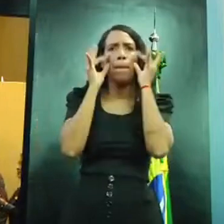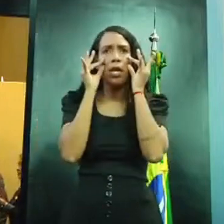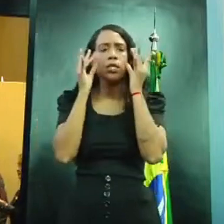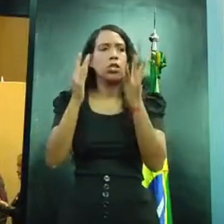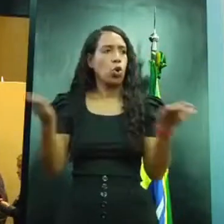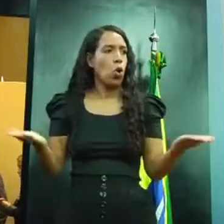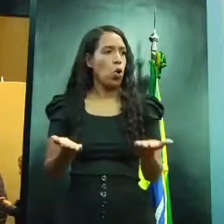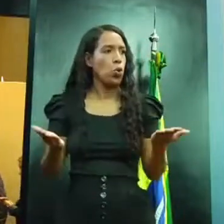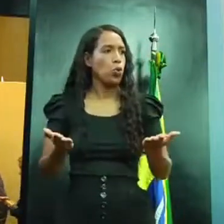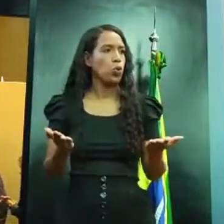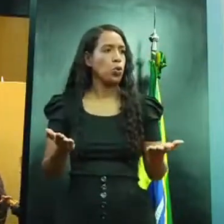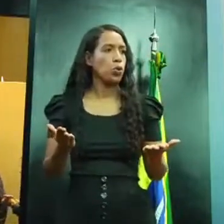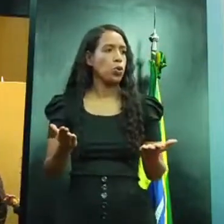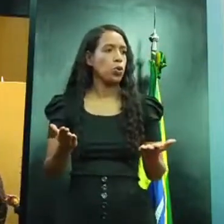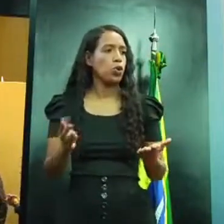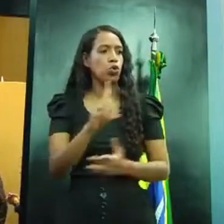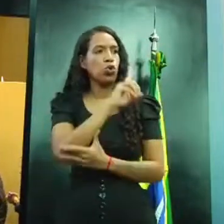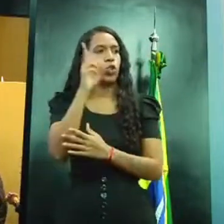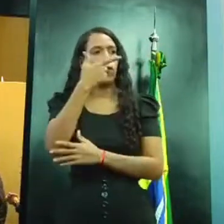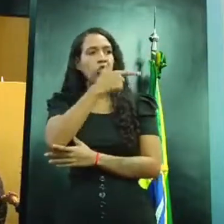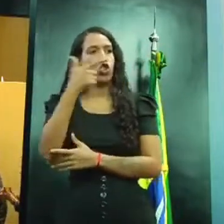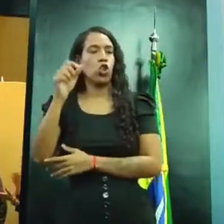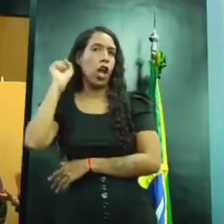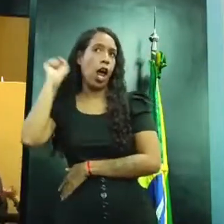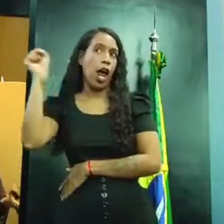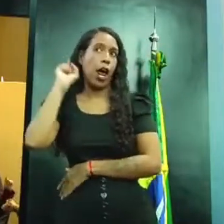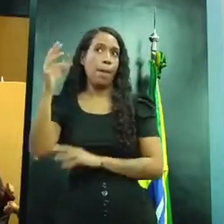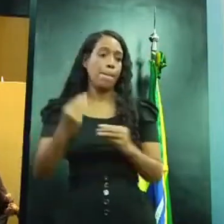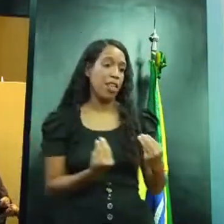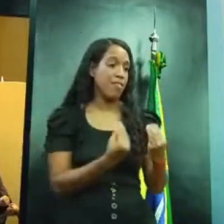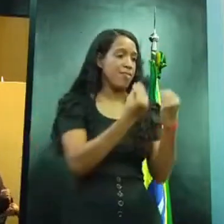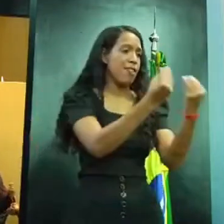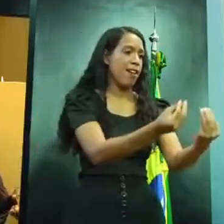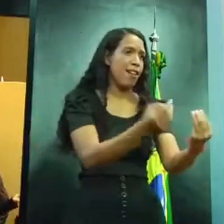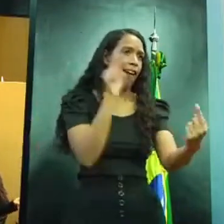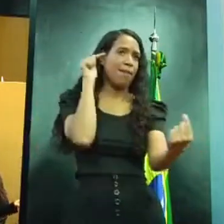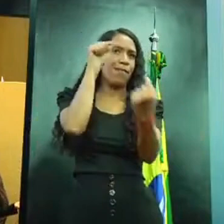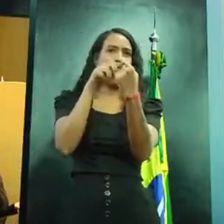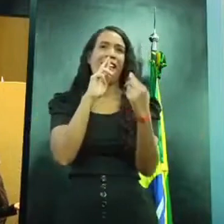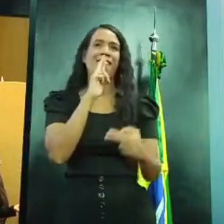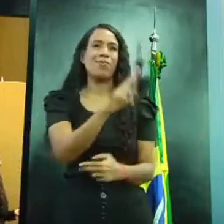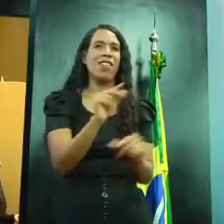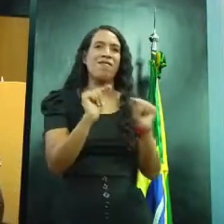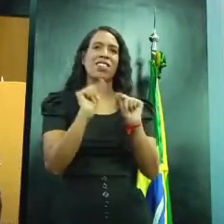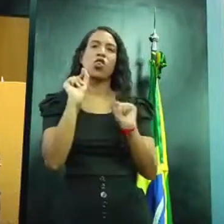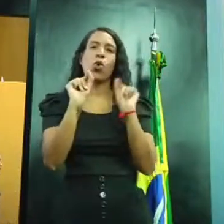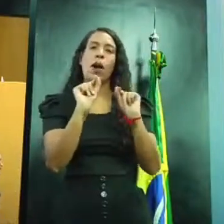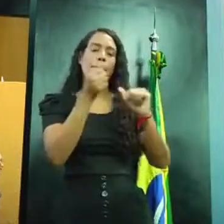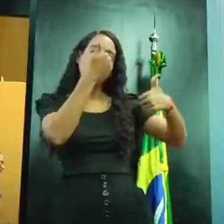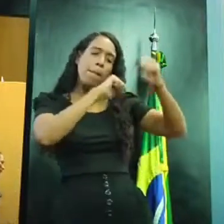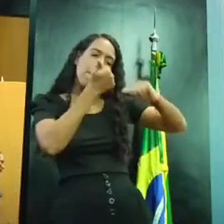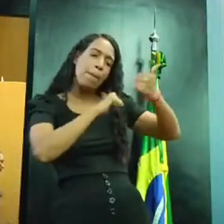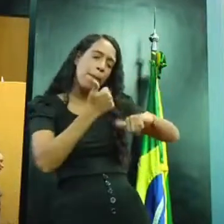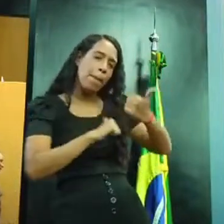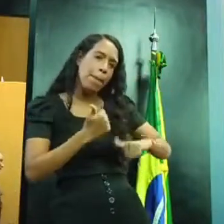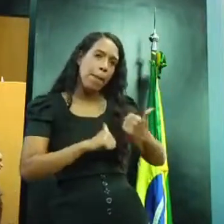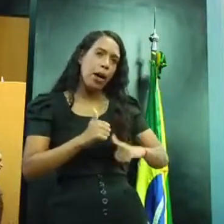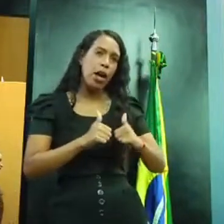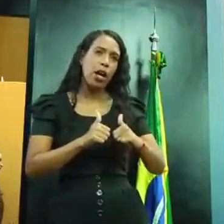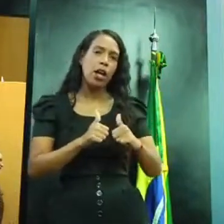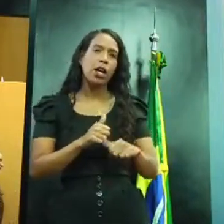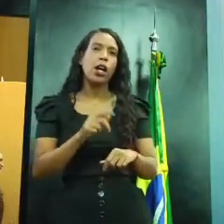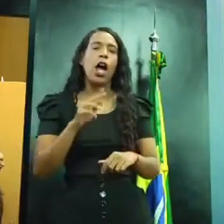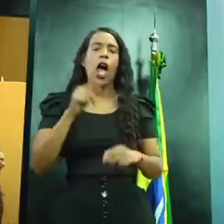presente, a, no dia 22 de abril, entregar metas, resultados e fazer também o monitoramento, porque nós